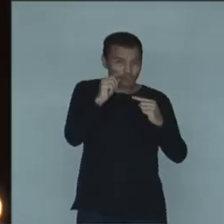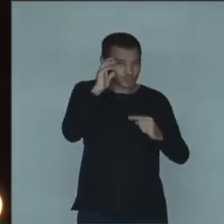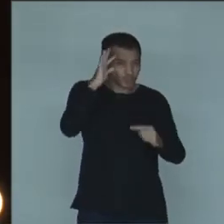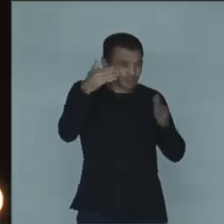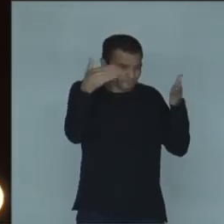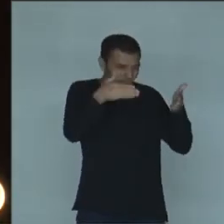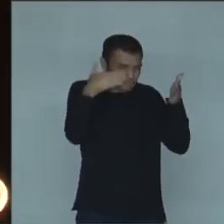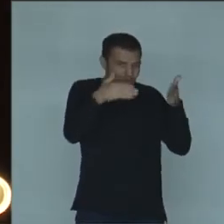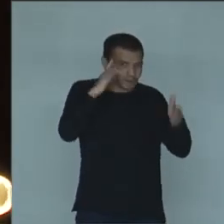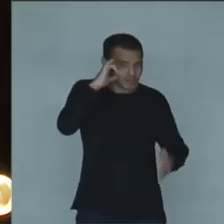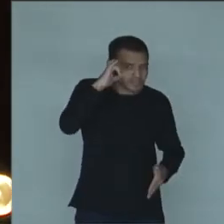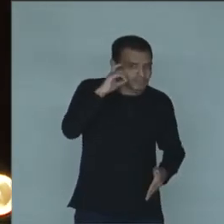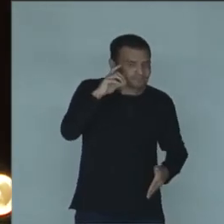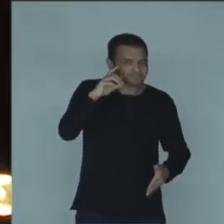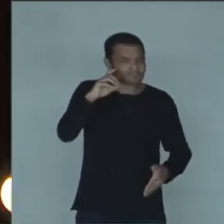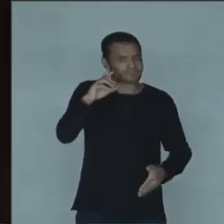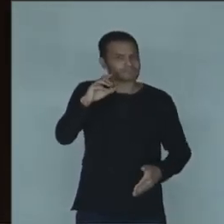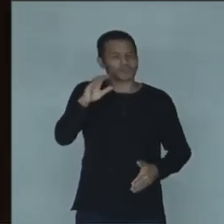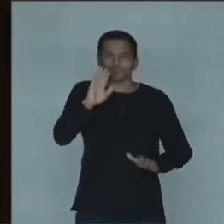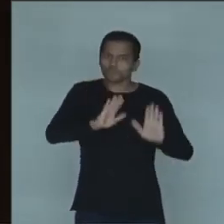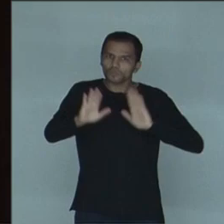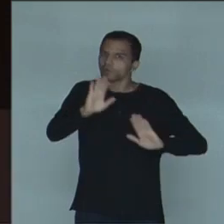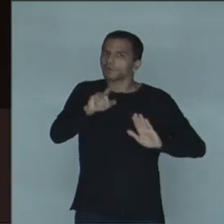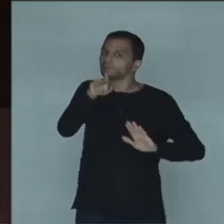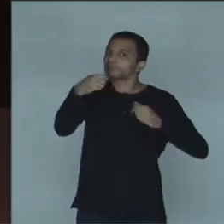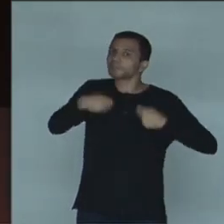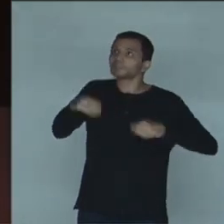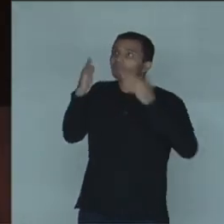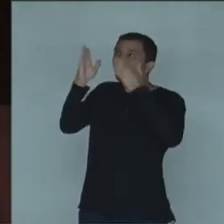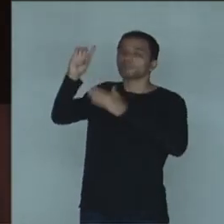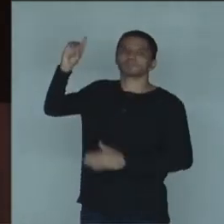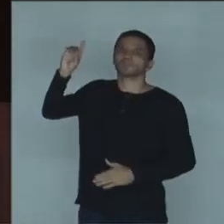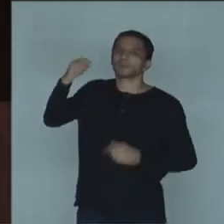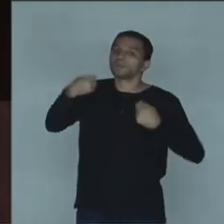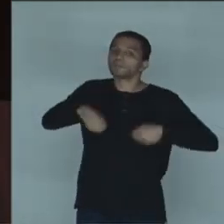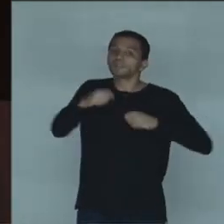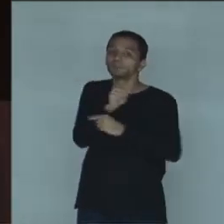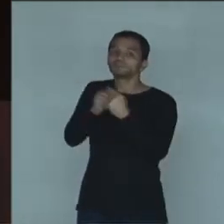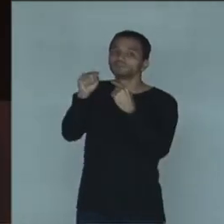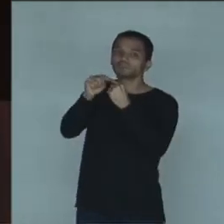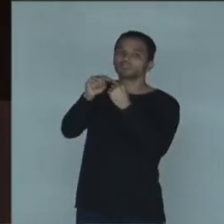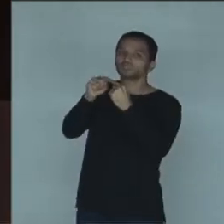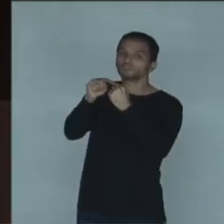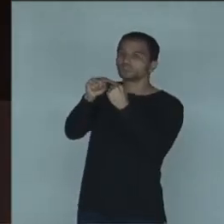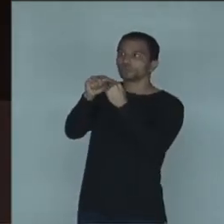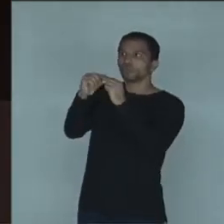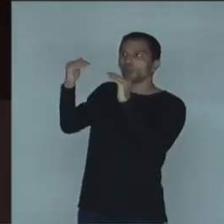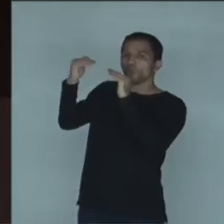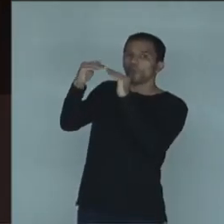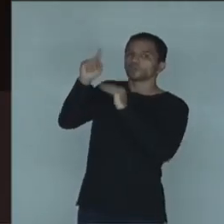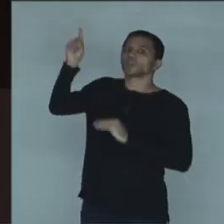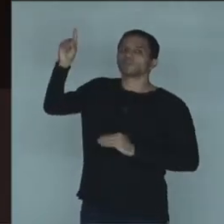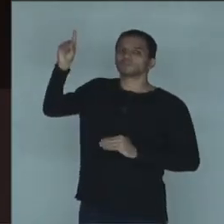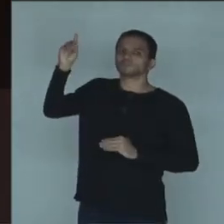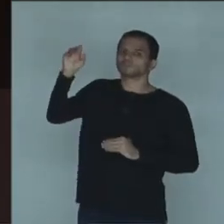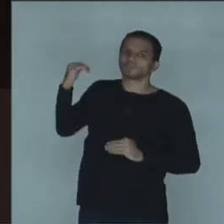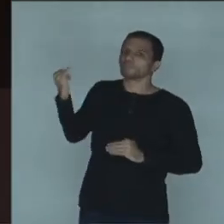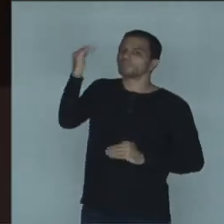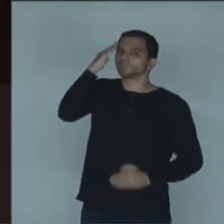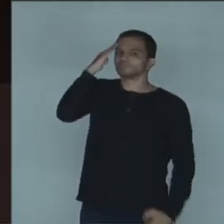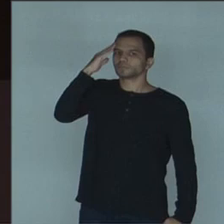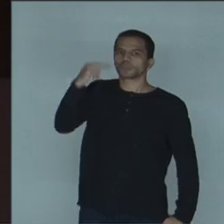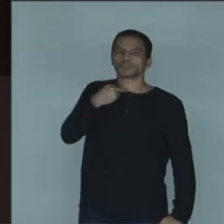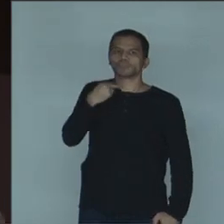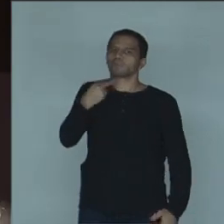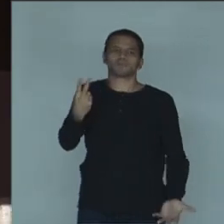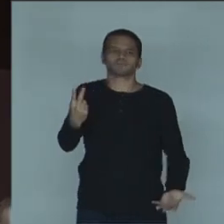legal que bom você tá vivendo em função de um saco furado tudo que você jogar dentro vai cair do outro lado